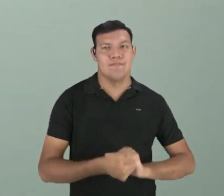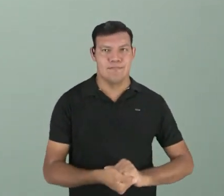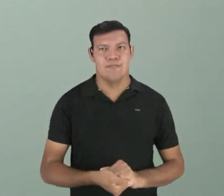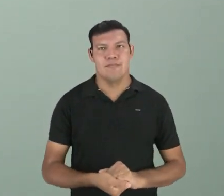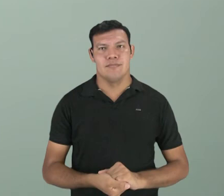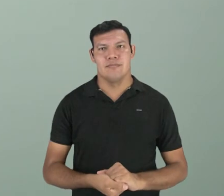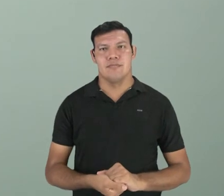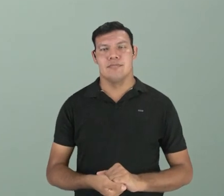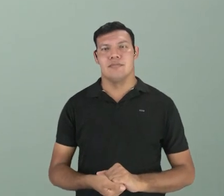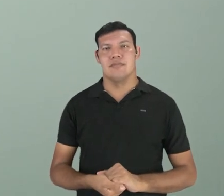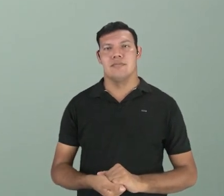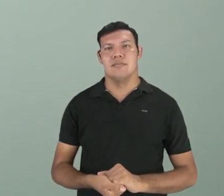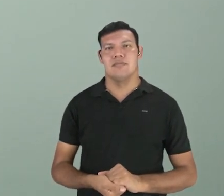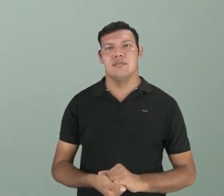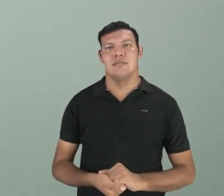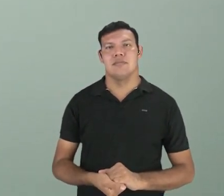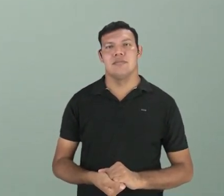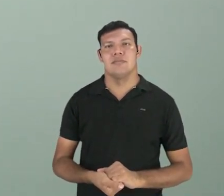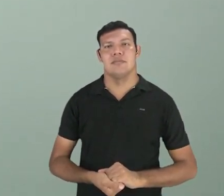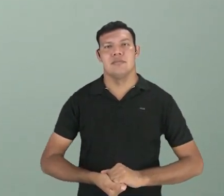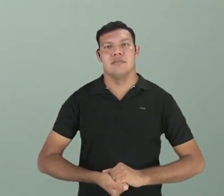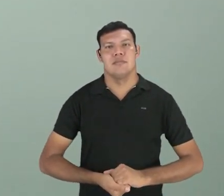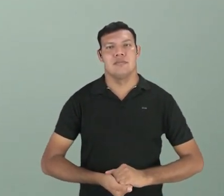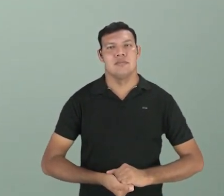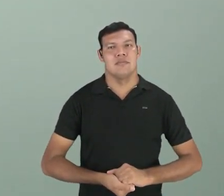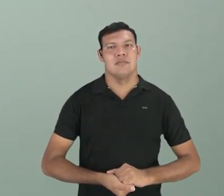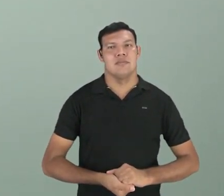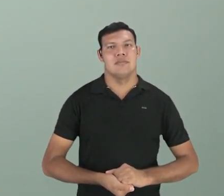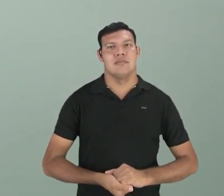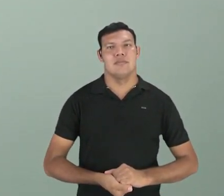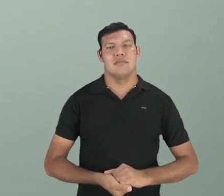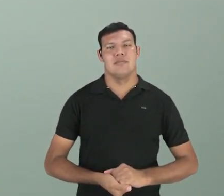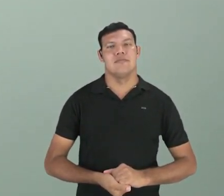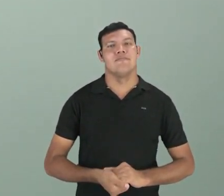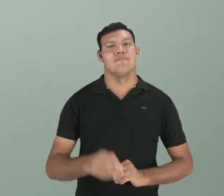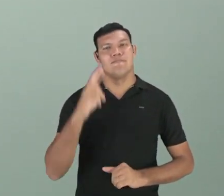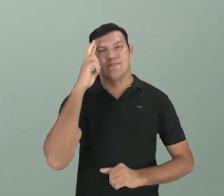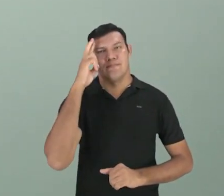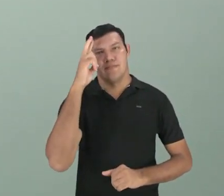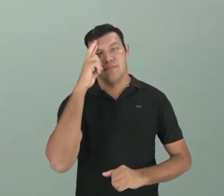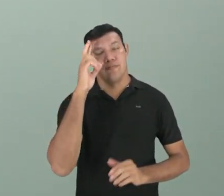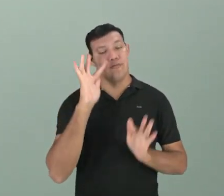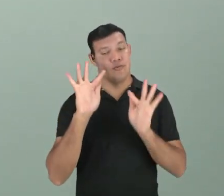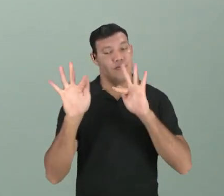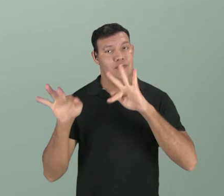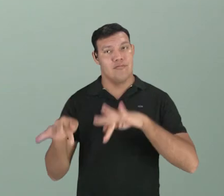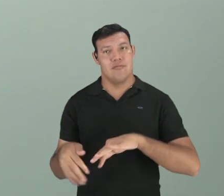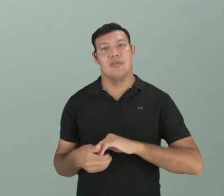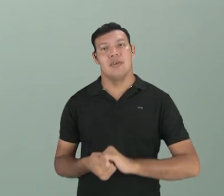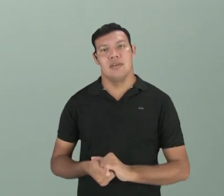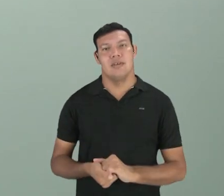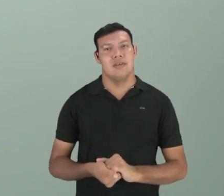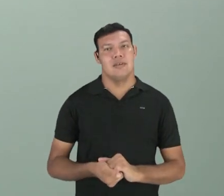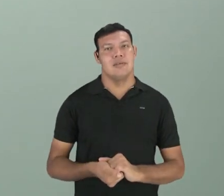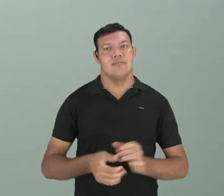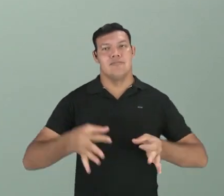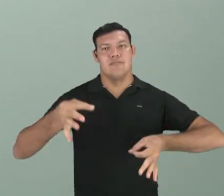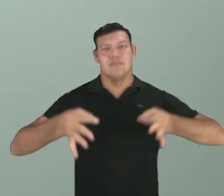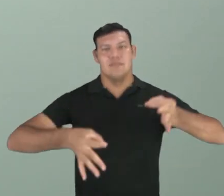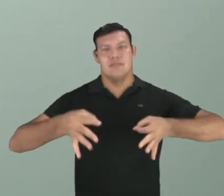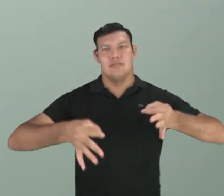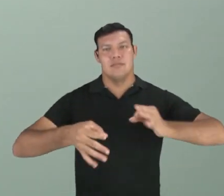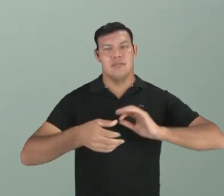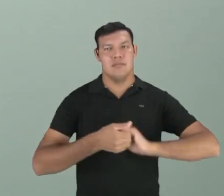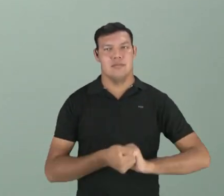cobra esse pagamento. E aí a gente tem toda essa história e, por fim, o caso é levado ao tribunal. Então